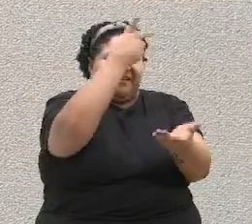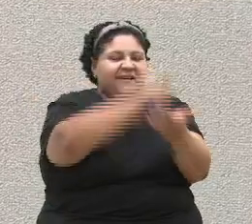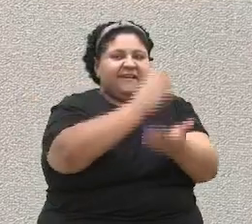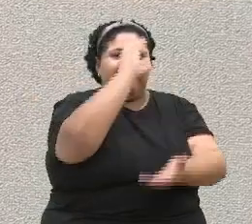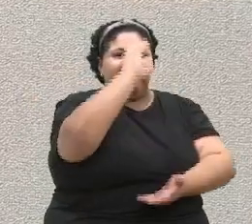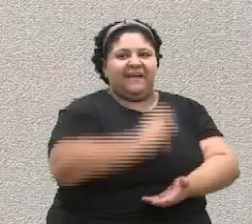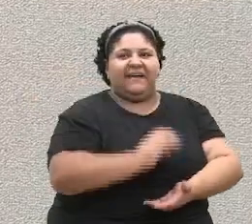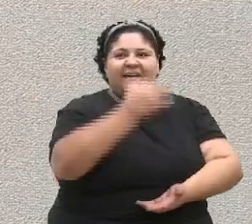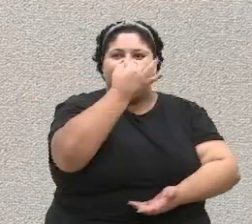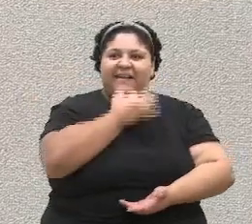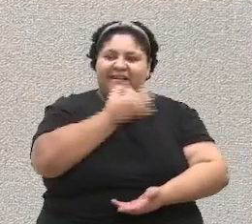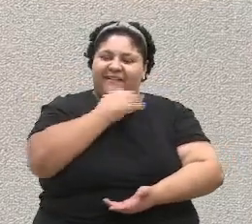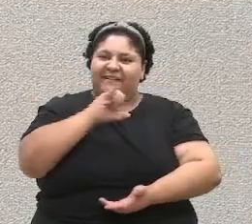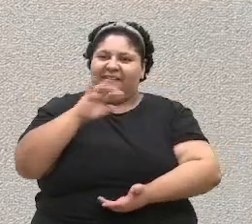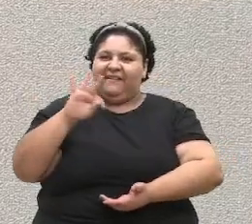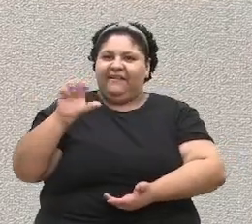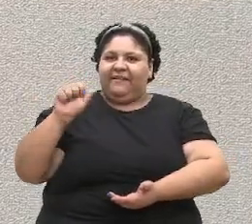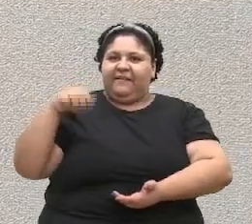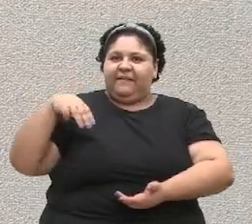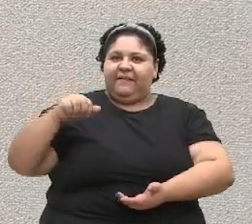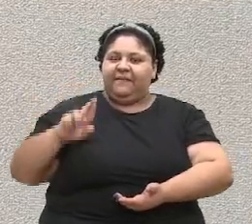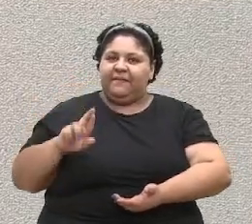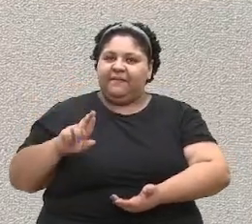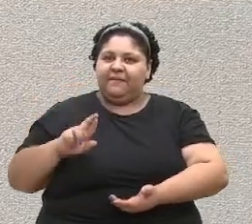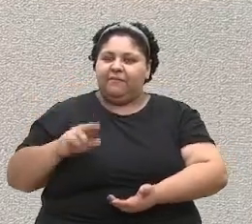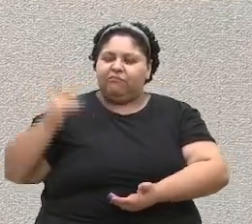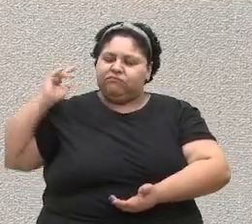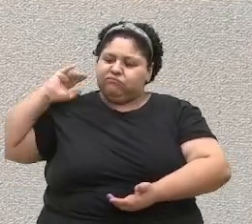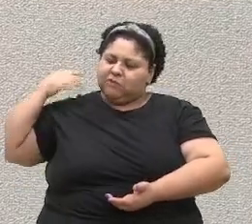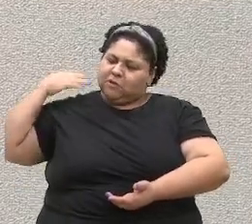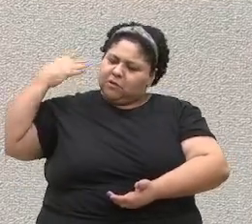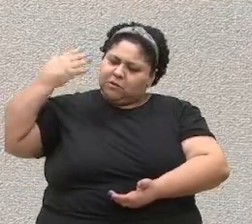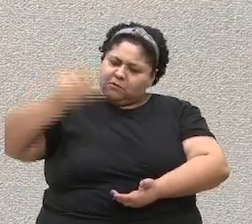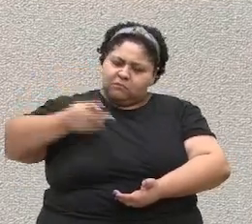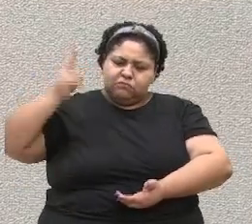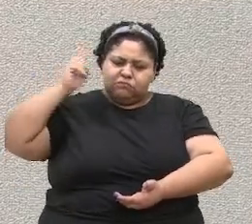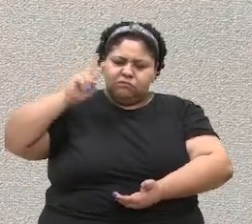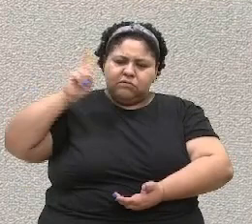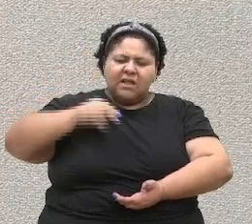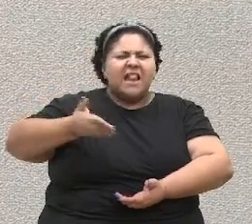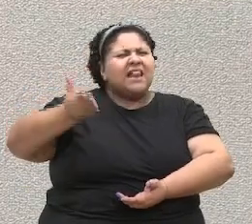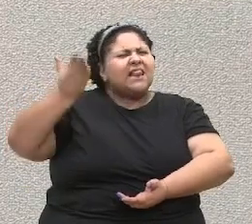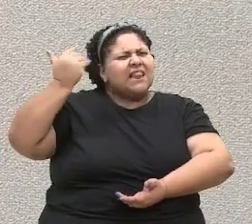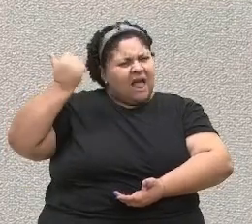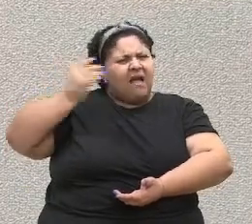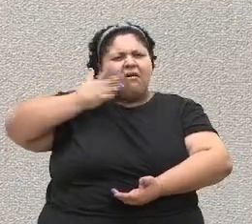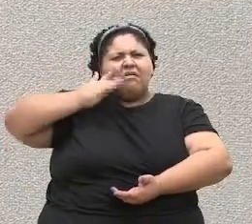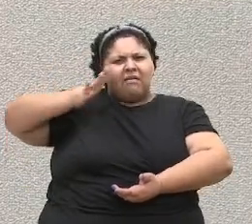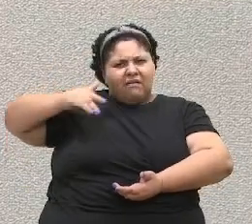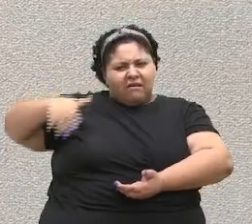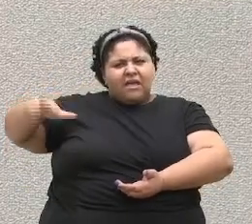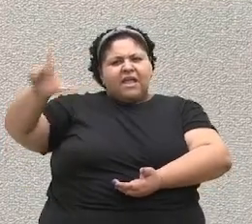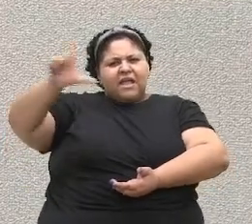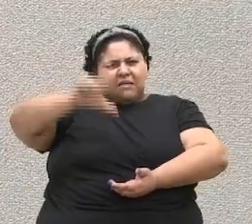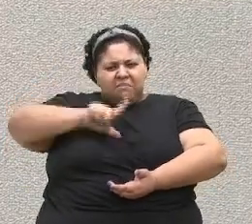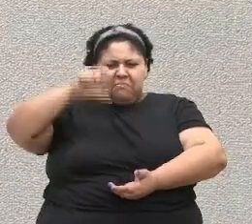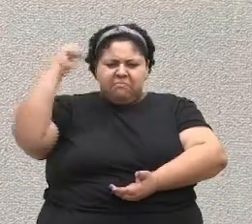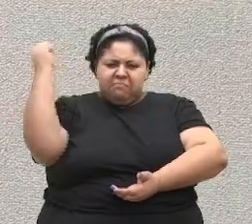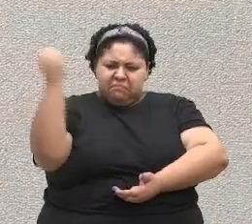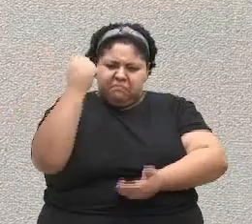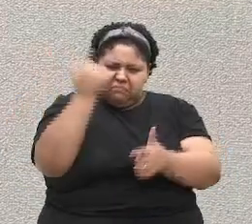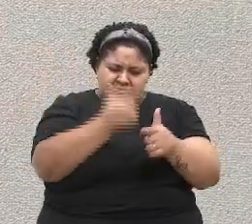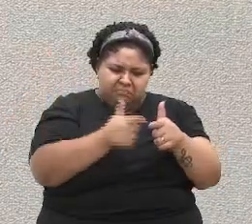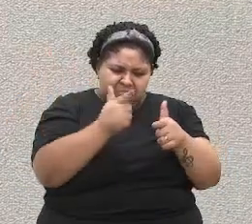ao seu Itamar Maino, pelo seu histórico, porque lá na sua infância teve um grave problema